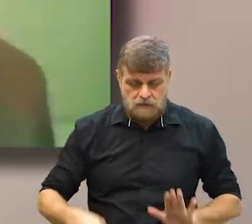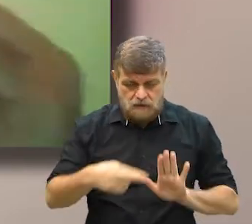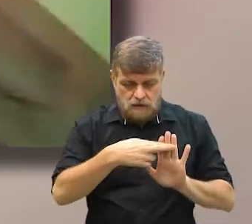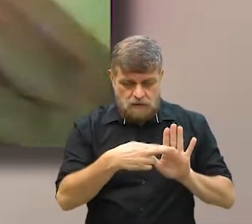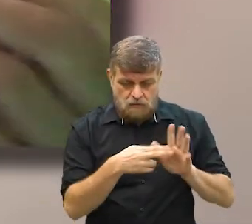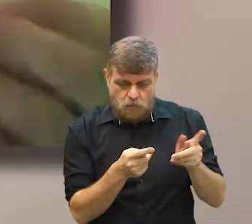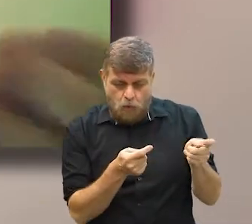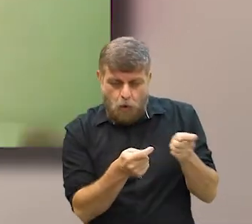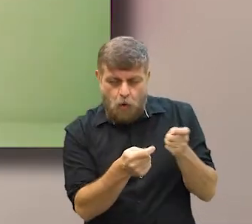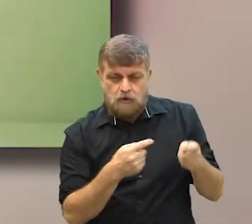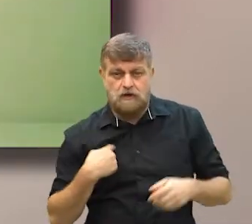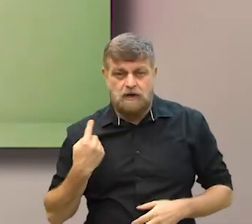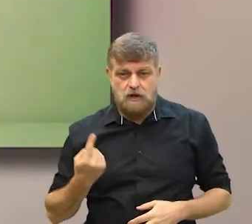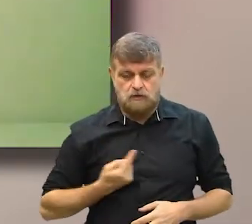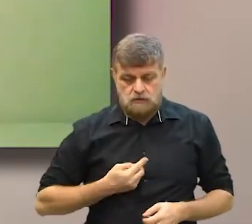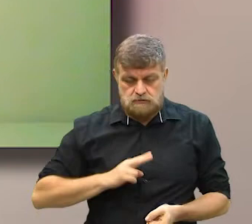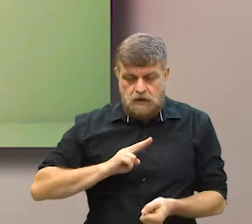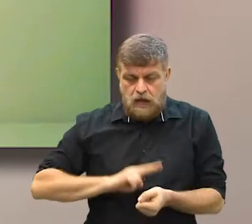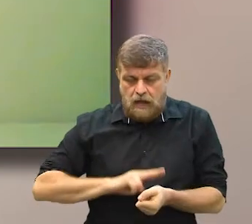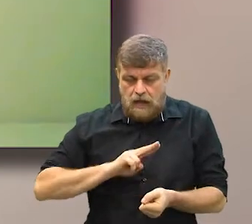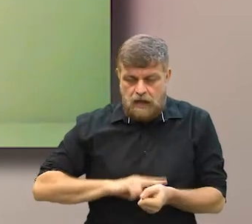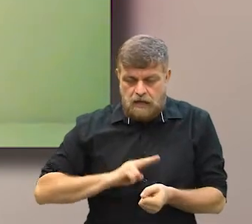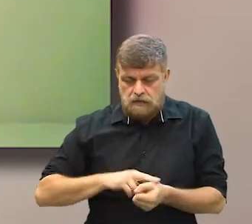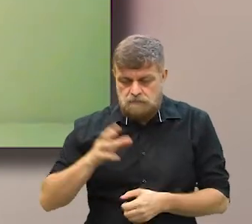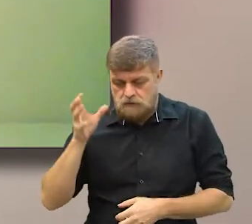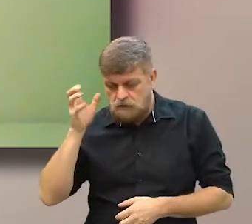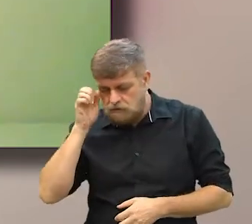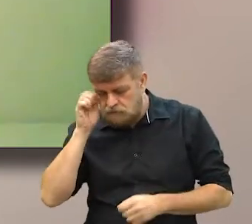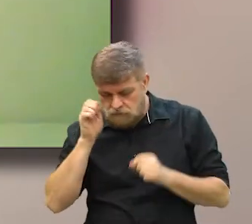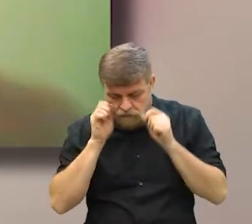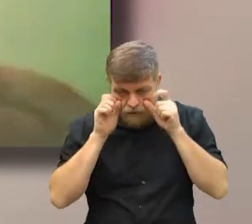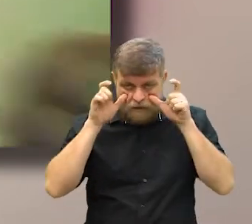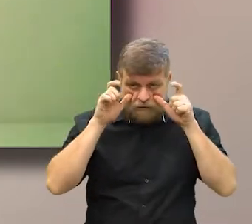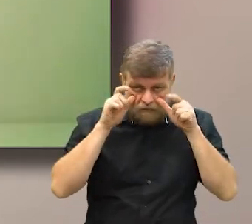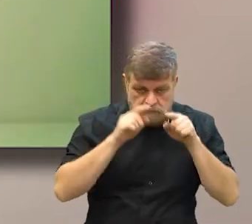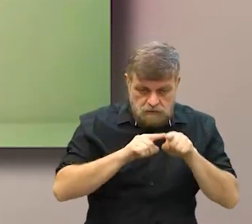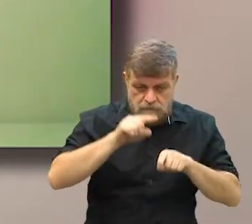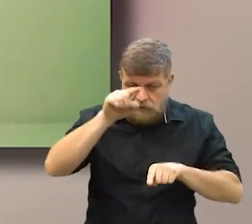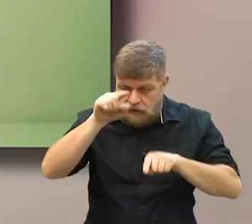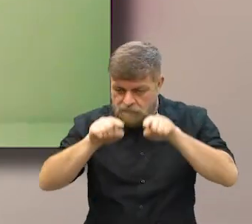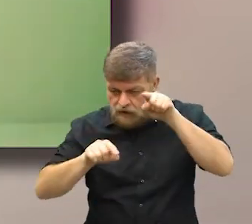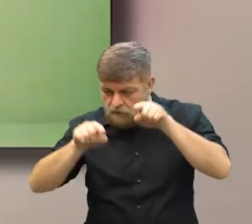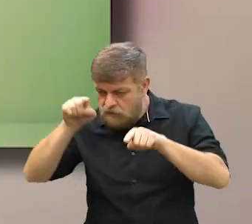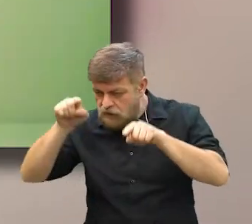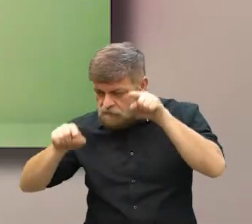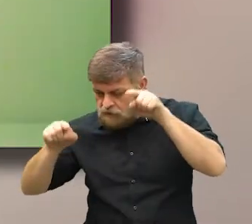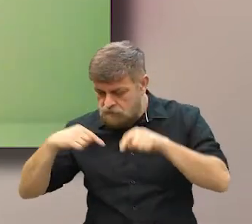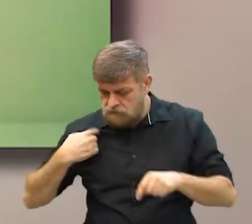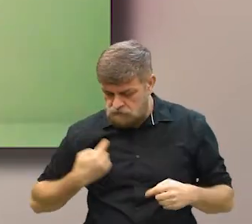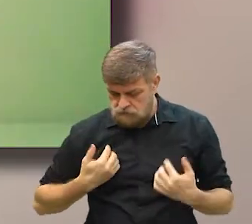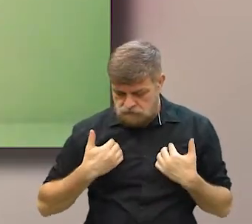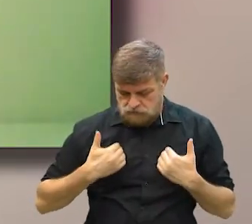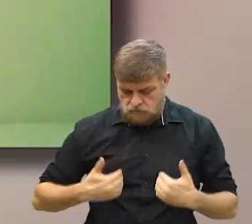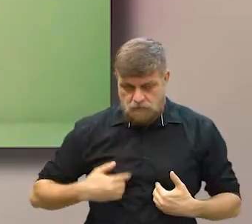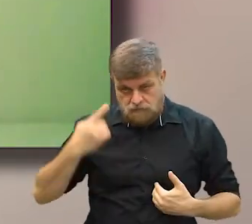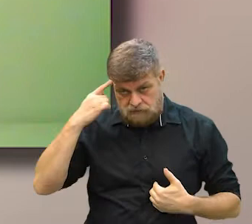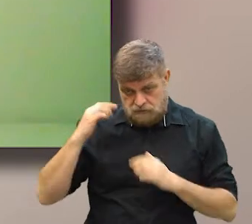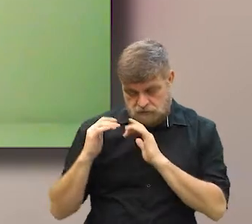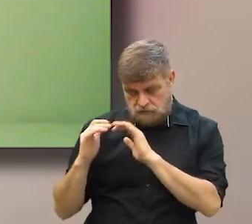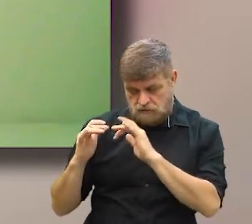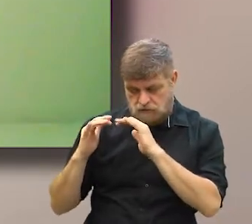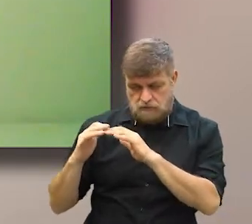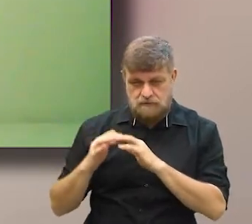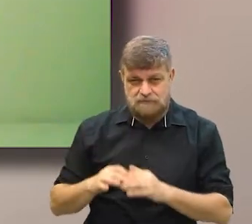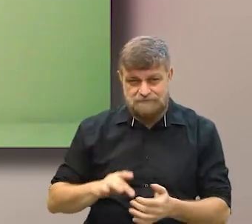dos maiores reguladores do nosso ritmo sono-vigília, né, do nosso ciclo circadiano, do reloginho biológico que está no